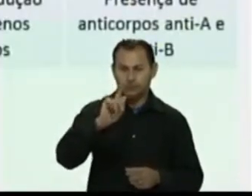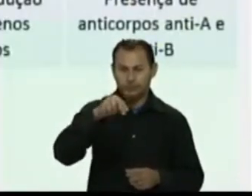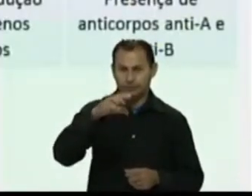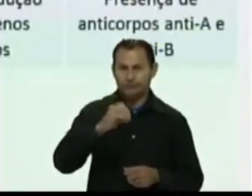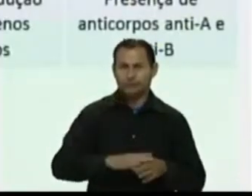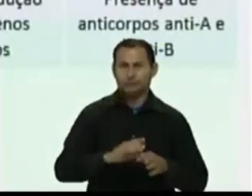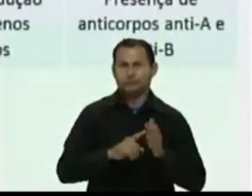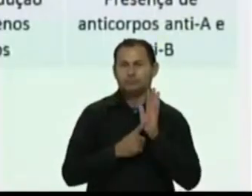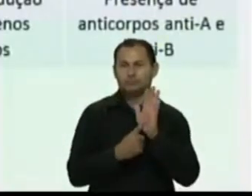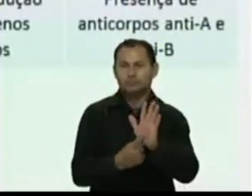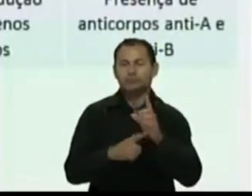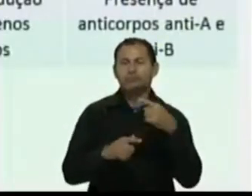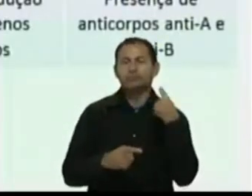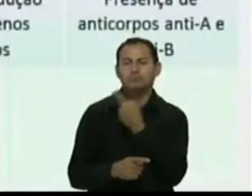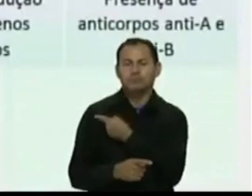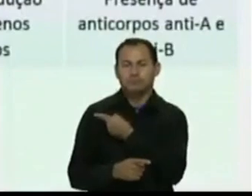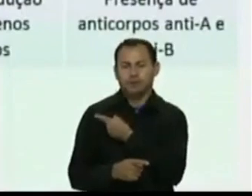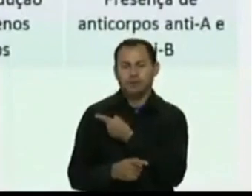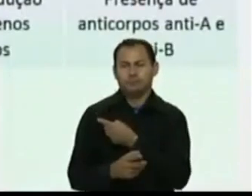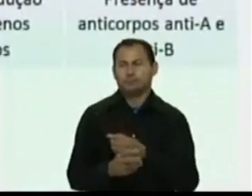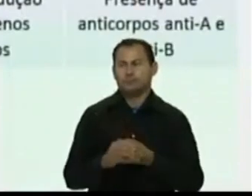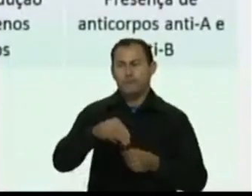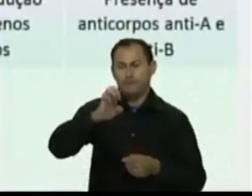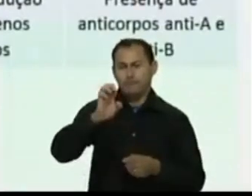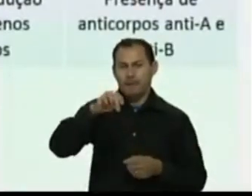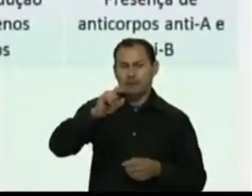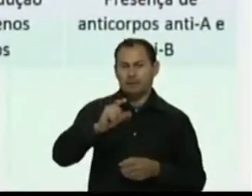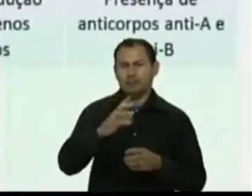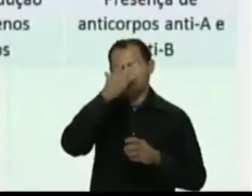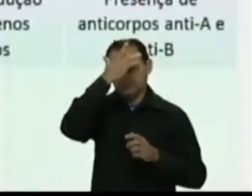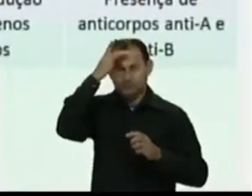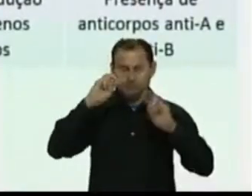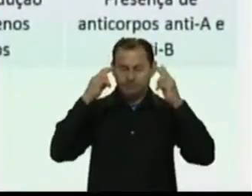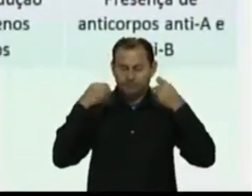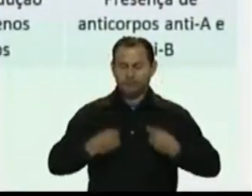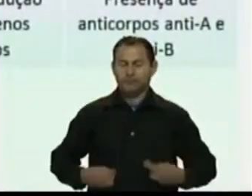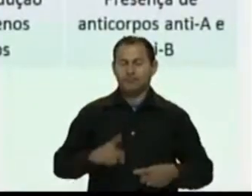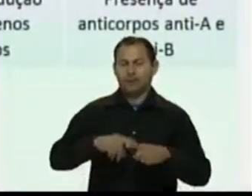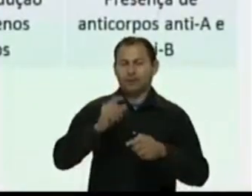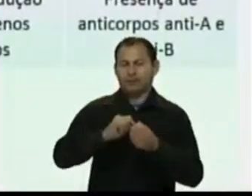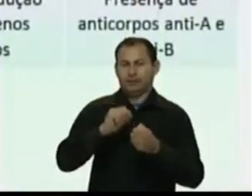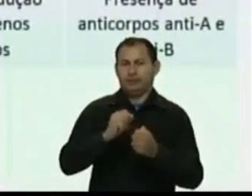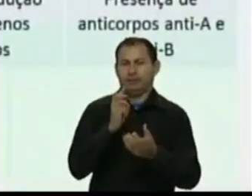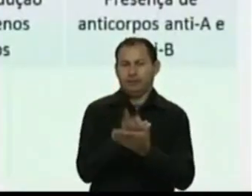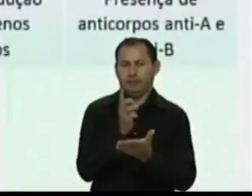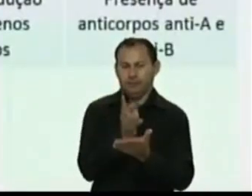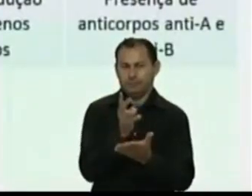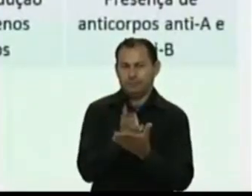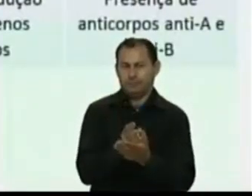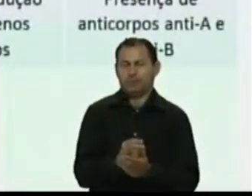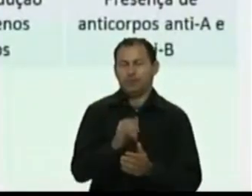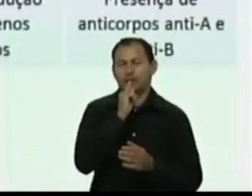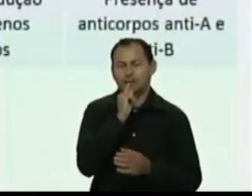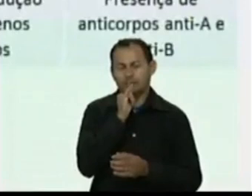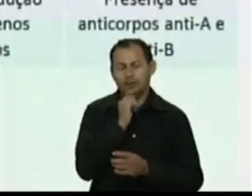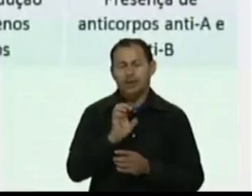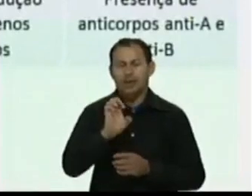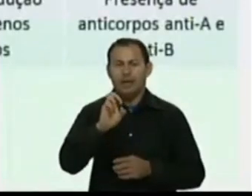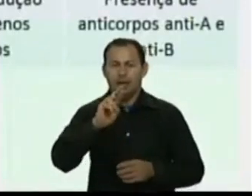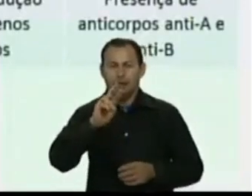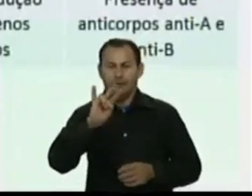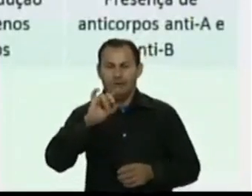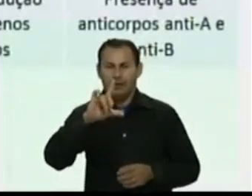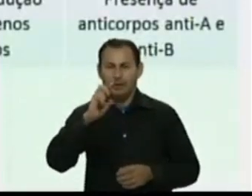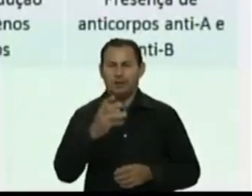Então, isso aí mostra que a gente está... Mendel vale para humanos também, por mais que a gente faça sempre os exemplos com ervilhas,